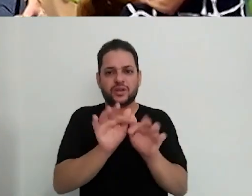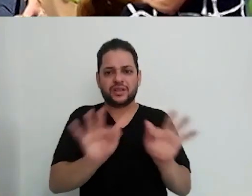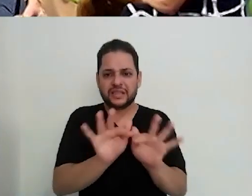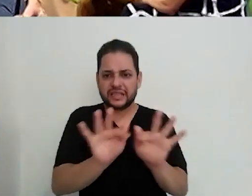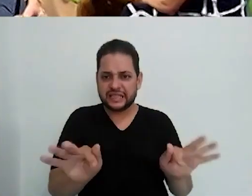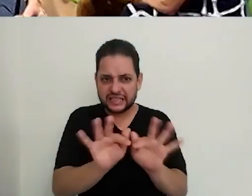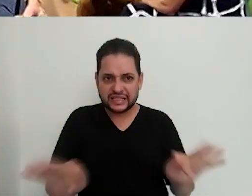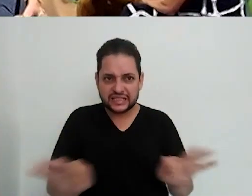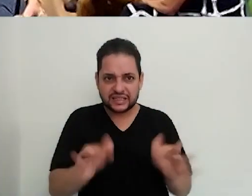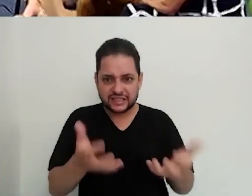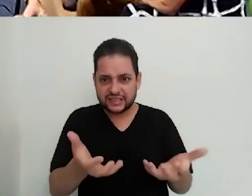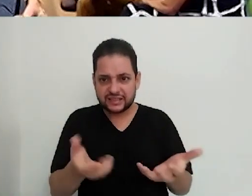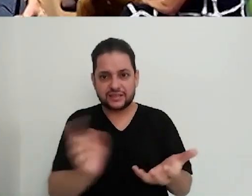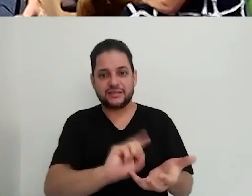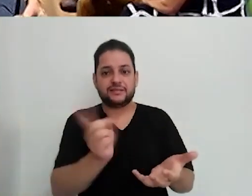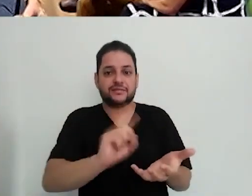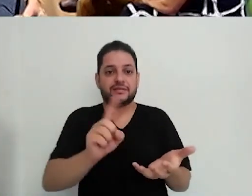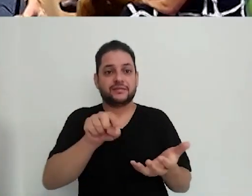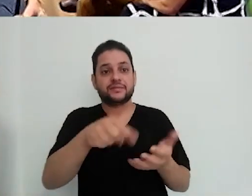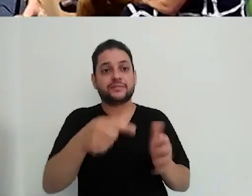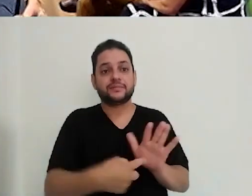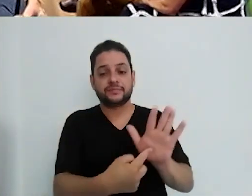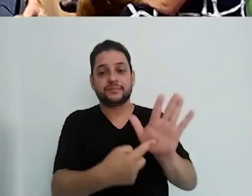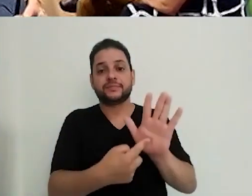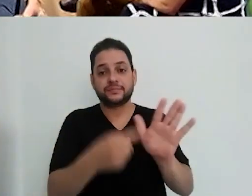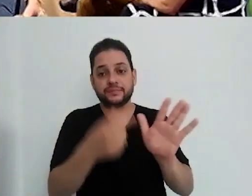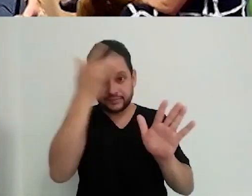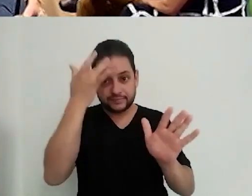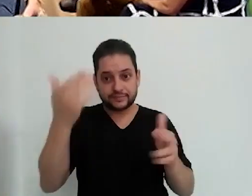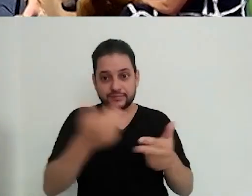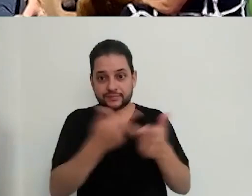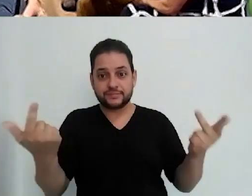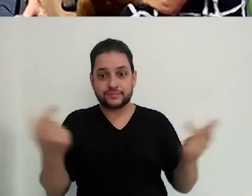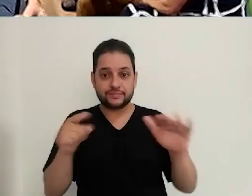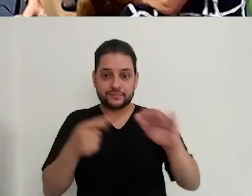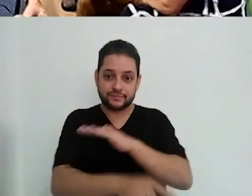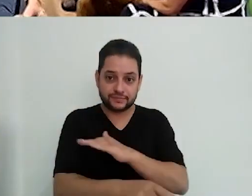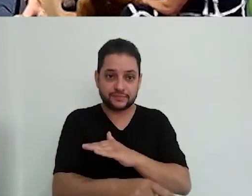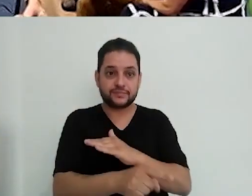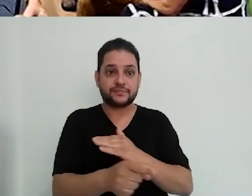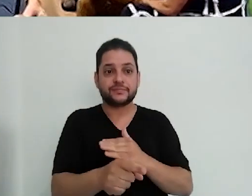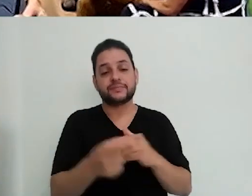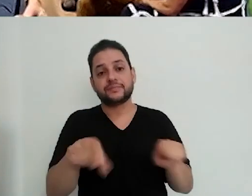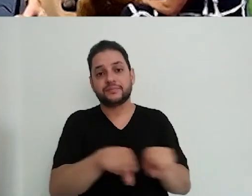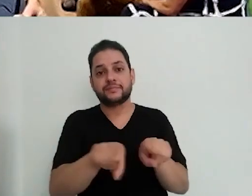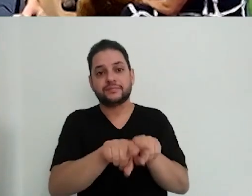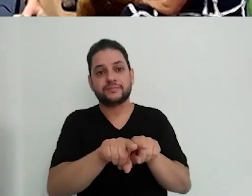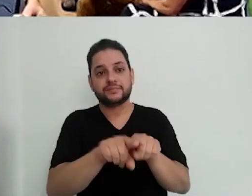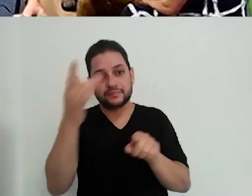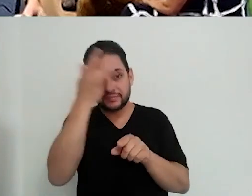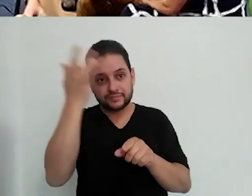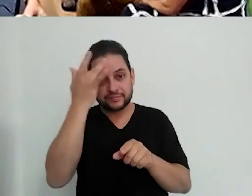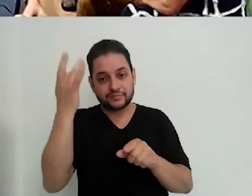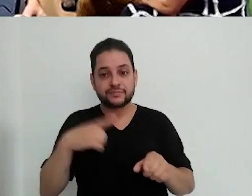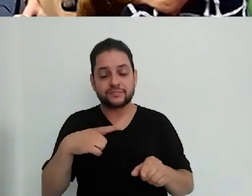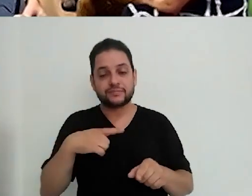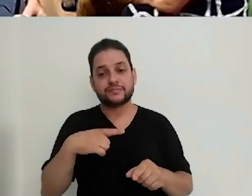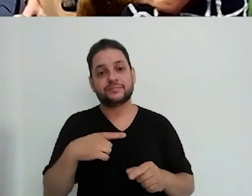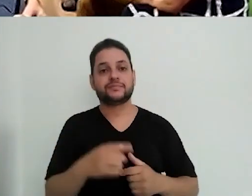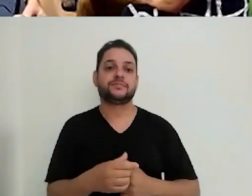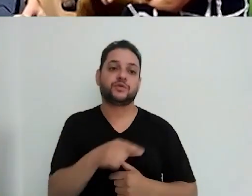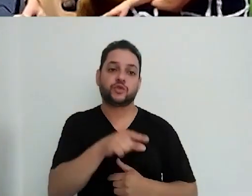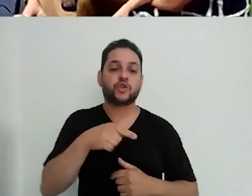você apresenta para alguém, para o público, questões complexas, feitas de maneira cuidadosa, as pessoas gostam.